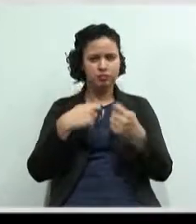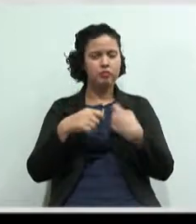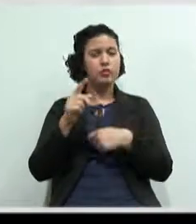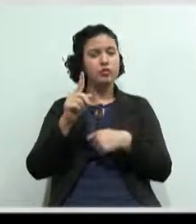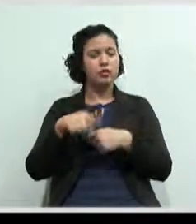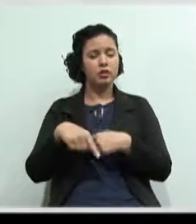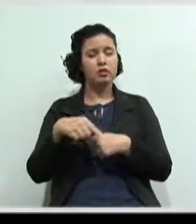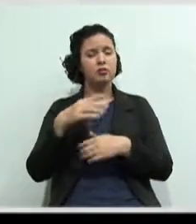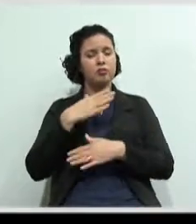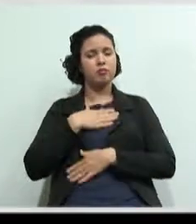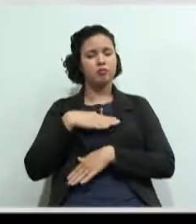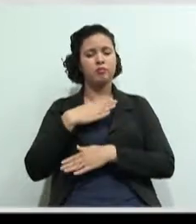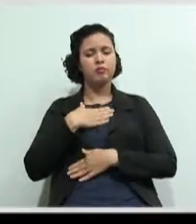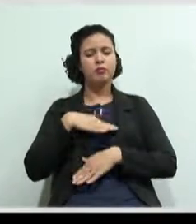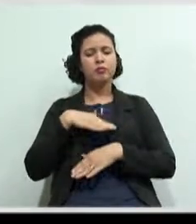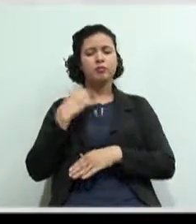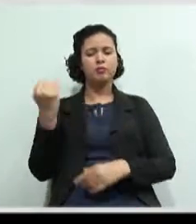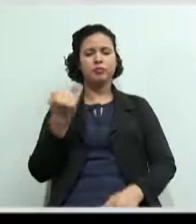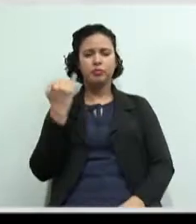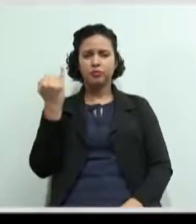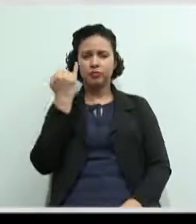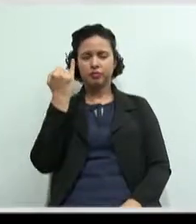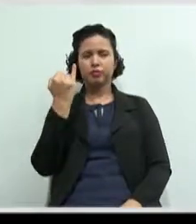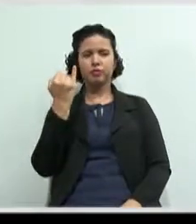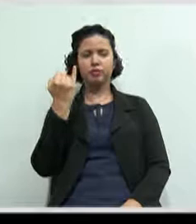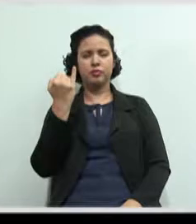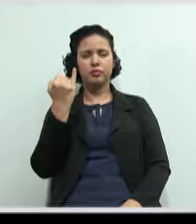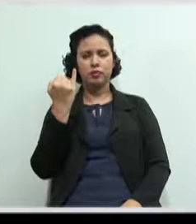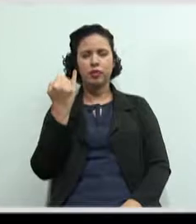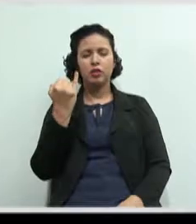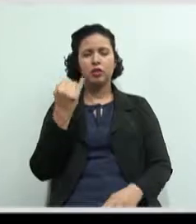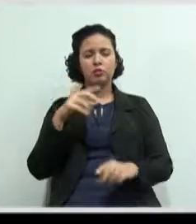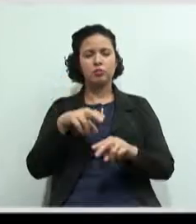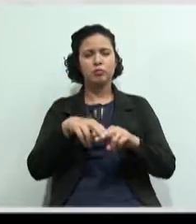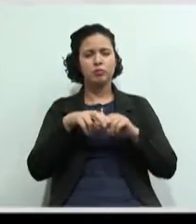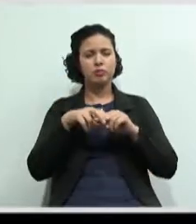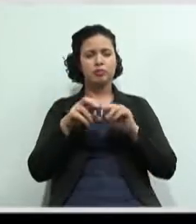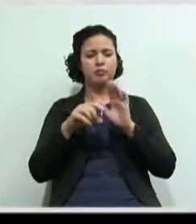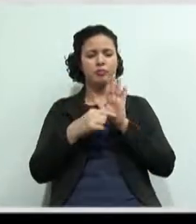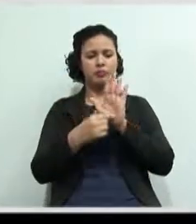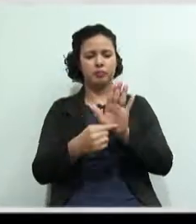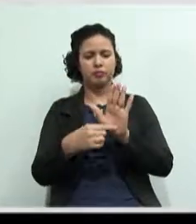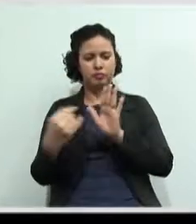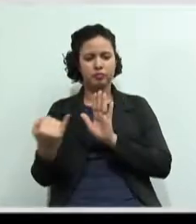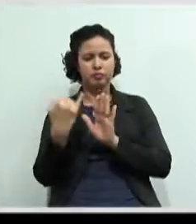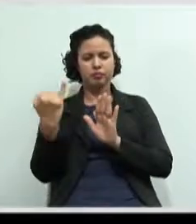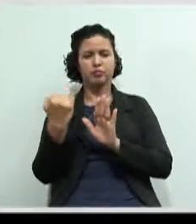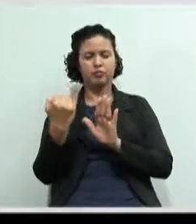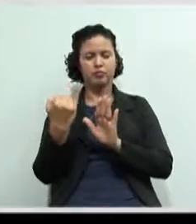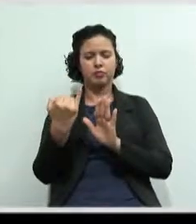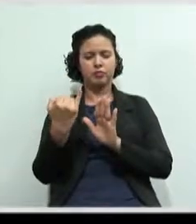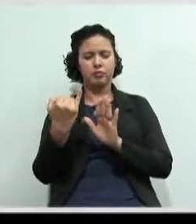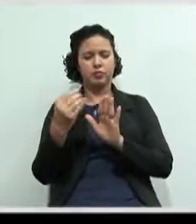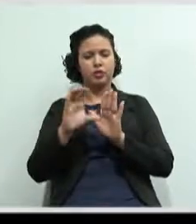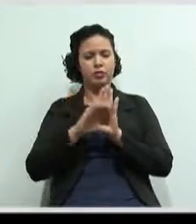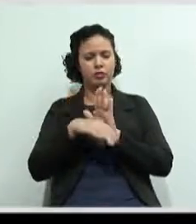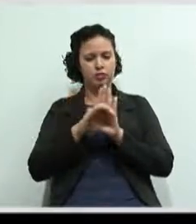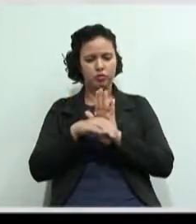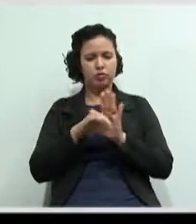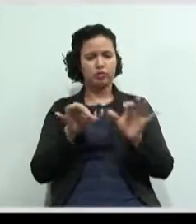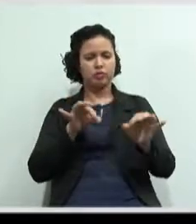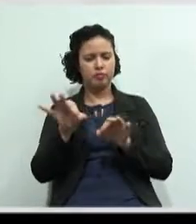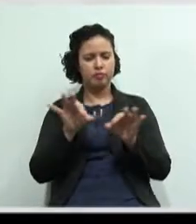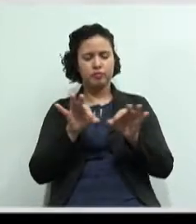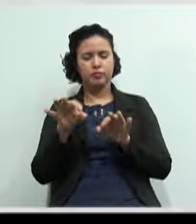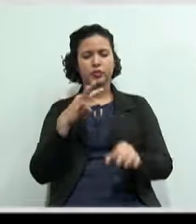muito tranquilo, mas é claro, muito importante, por isso que nós vamos definir essa importância. Vamos apontar o conceito de planejamento e também